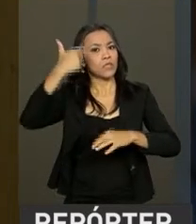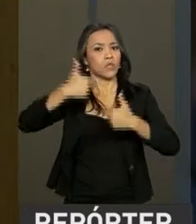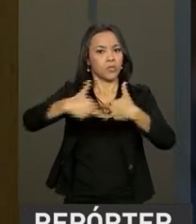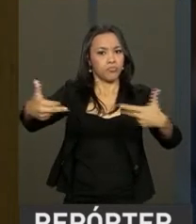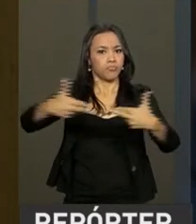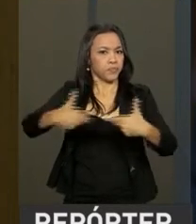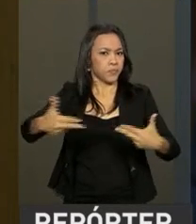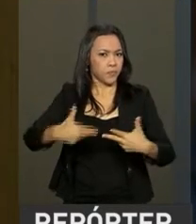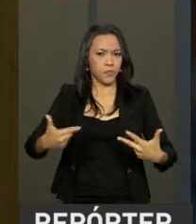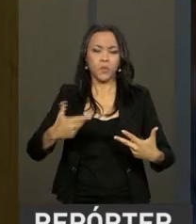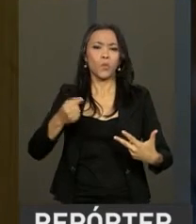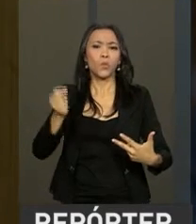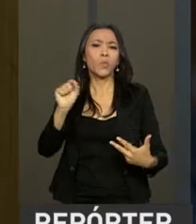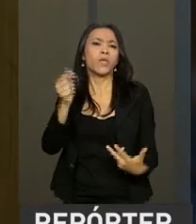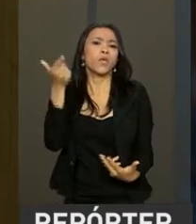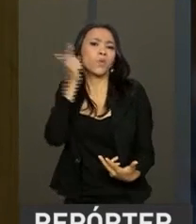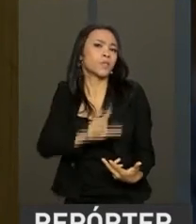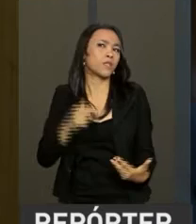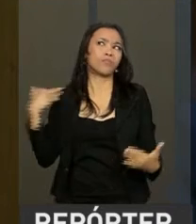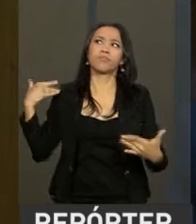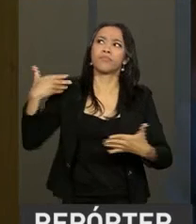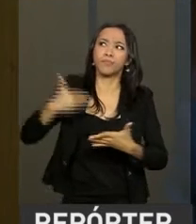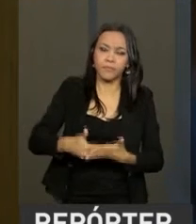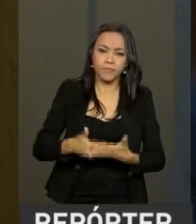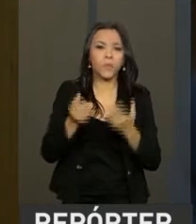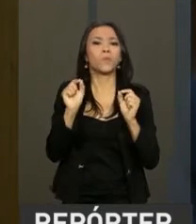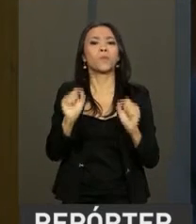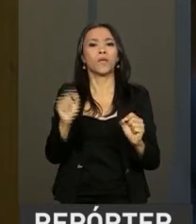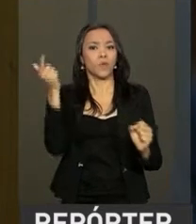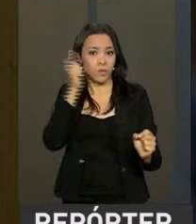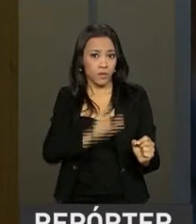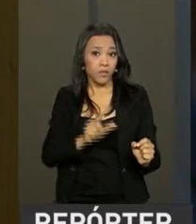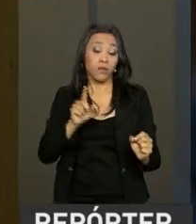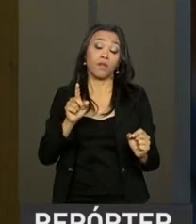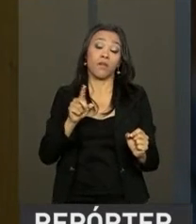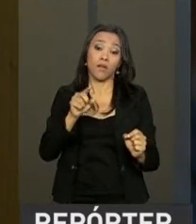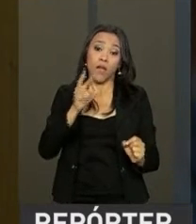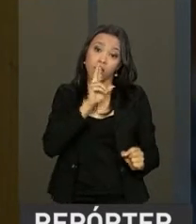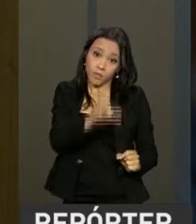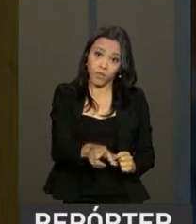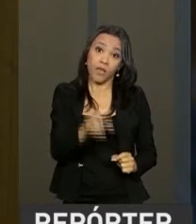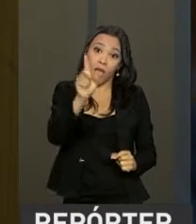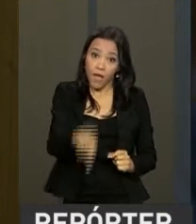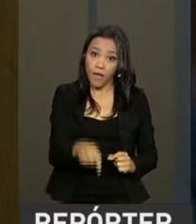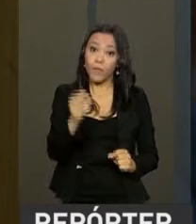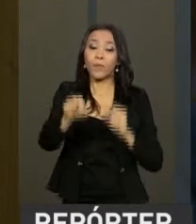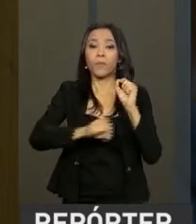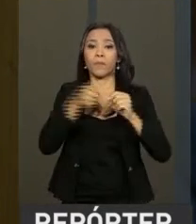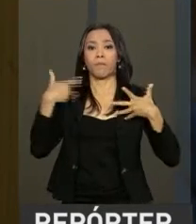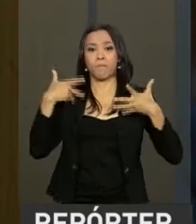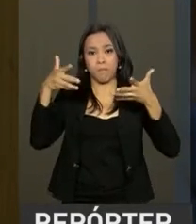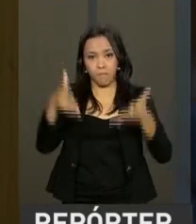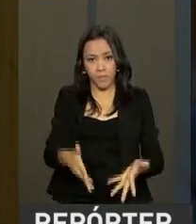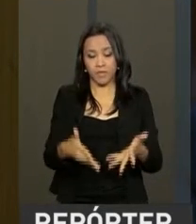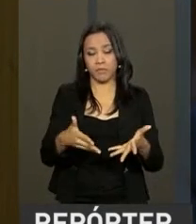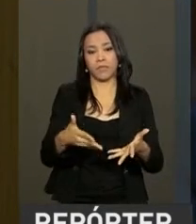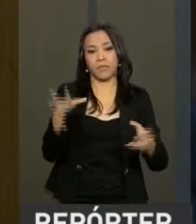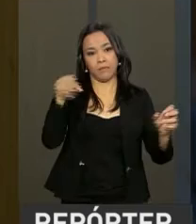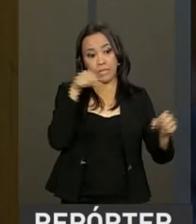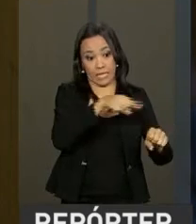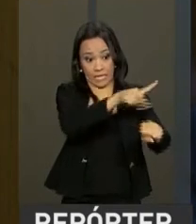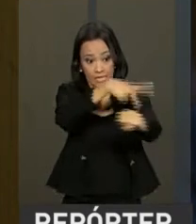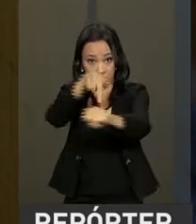O que se conseguiu desde então? O que se conseguiu foi uma participação ativa